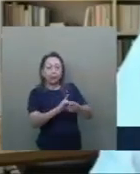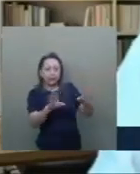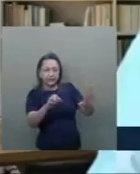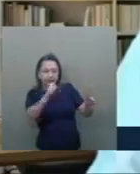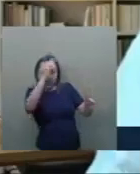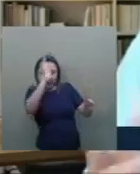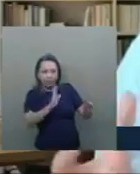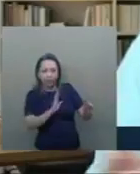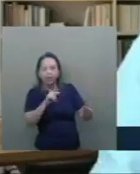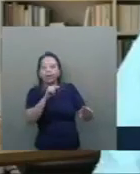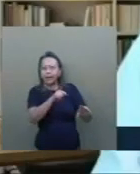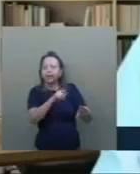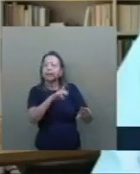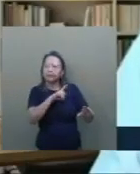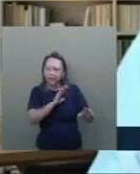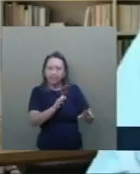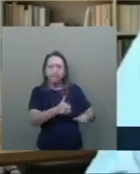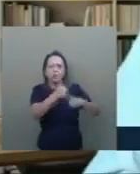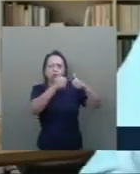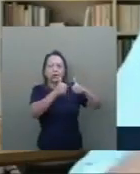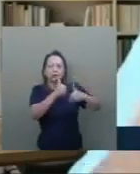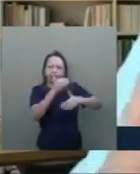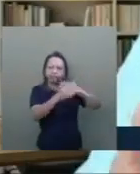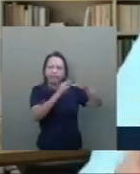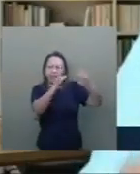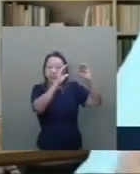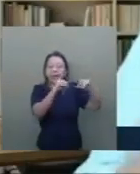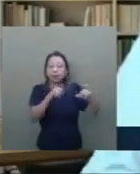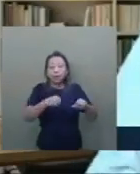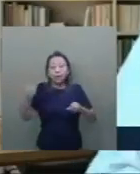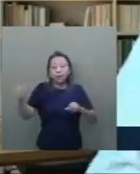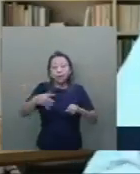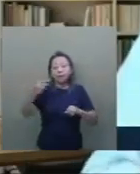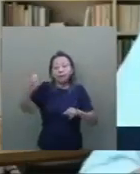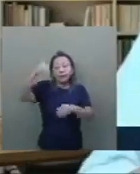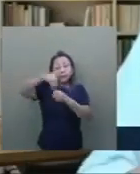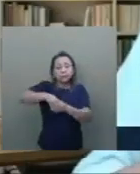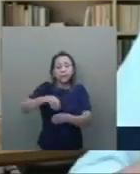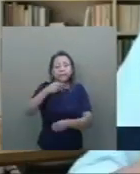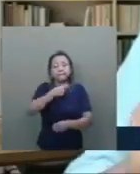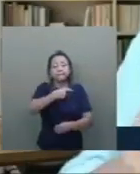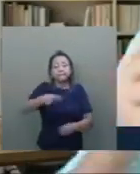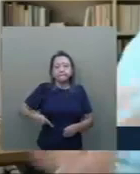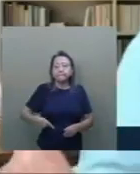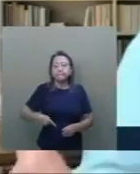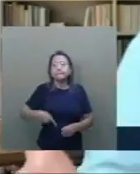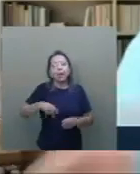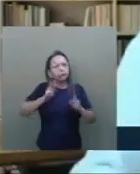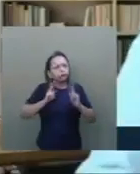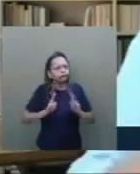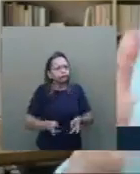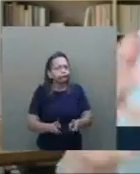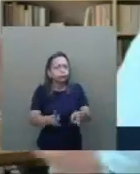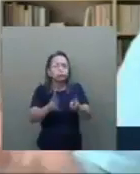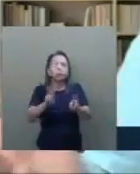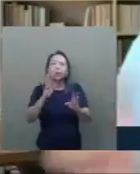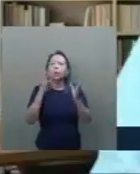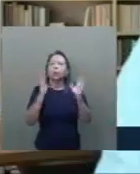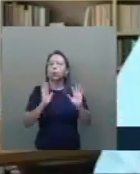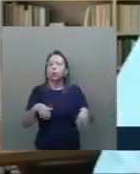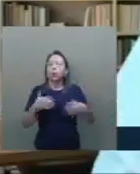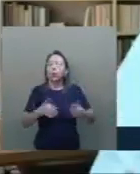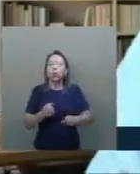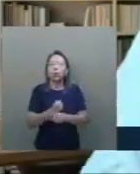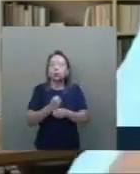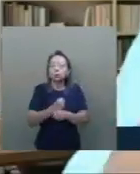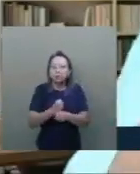brasileira ela está amadurecendo. Estamos numa nova eleição para presidente de forma contínua. Há quantos e quantos